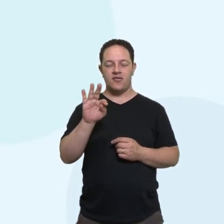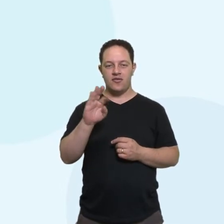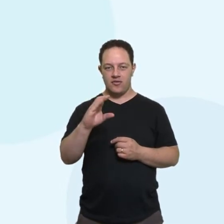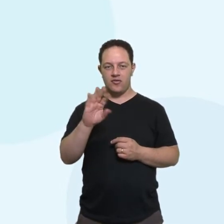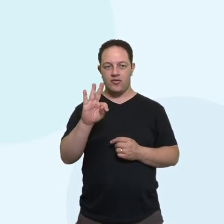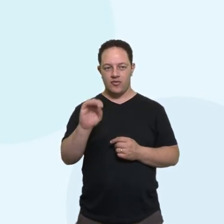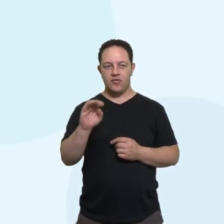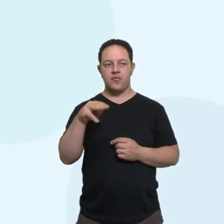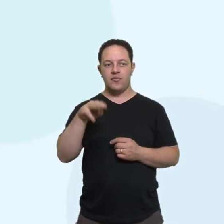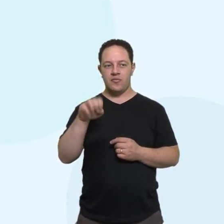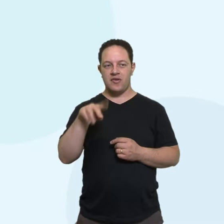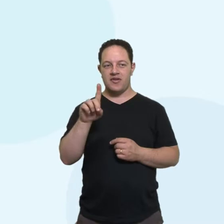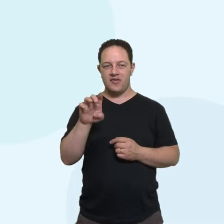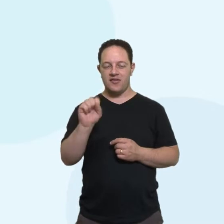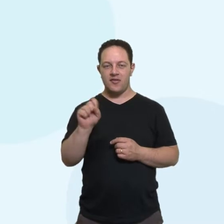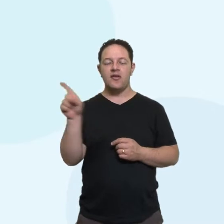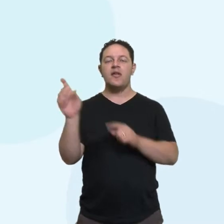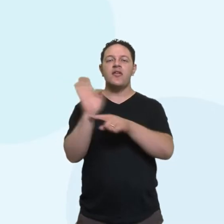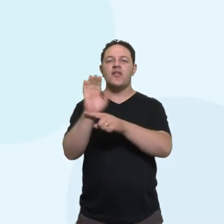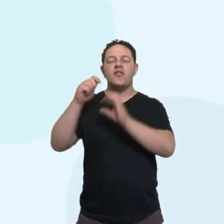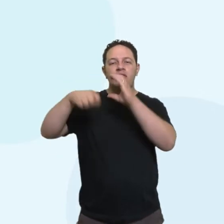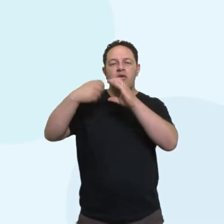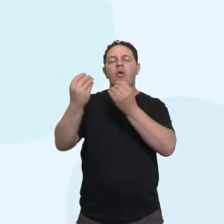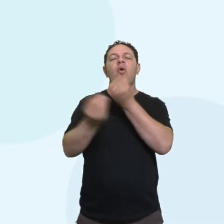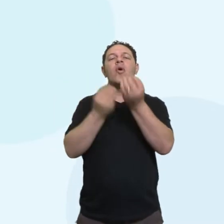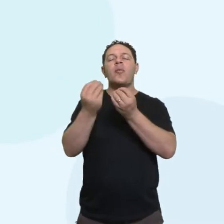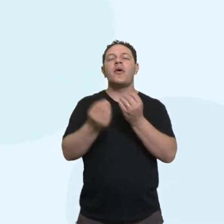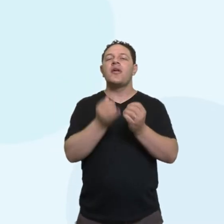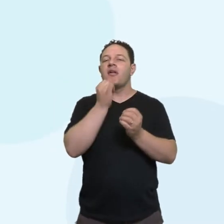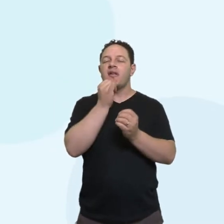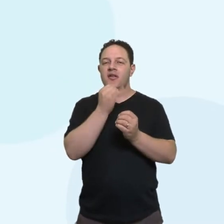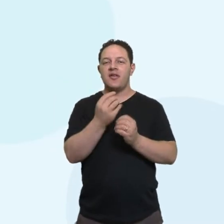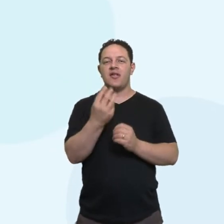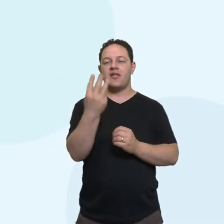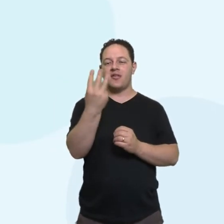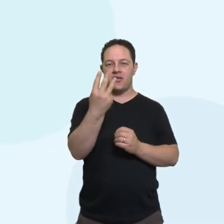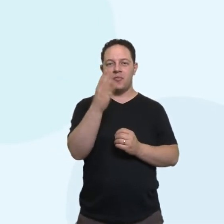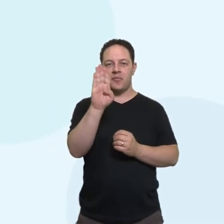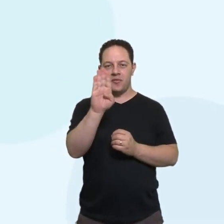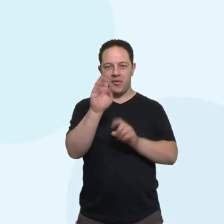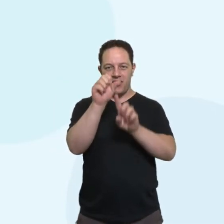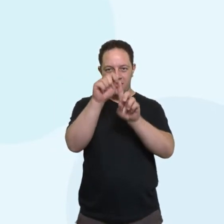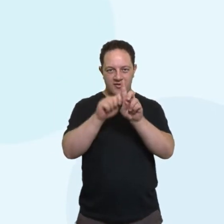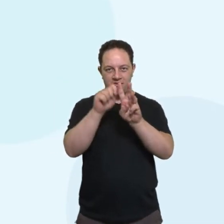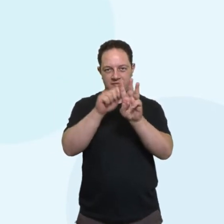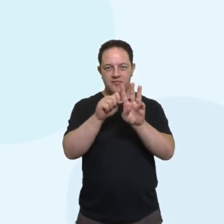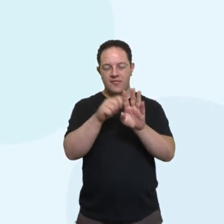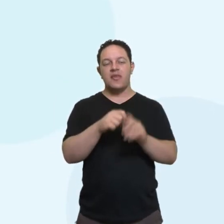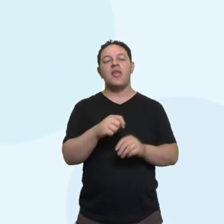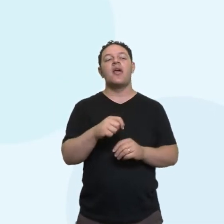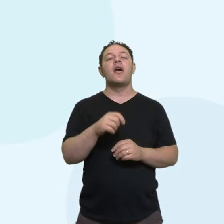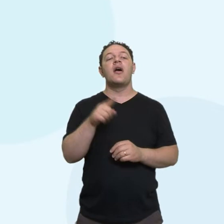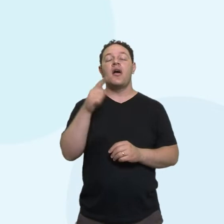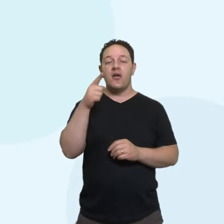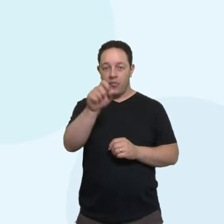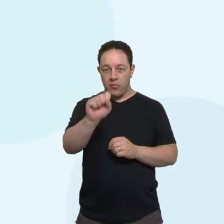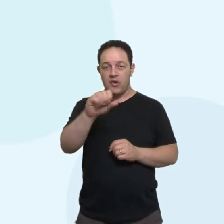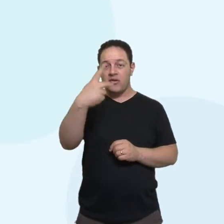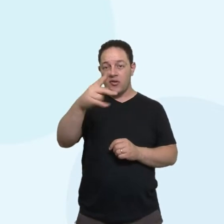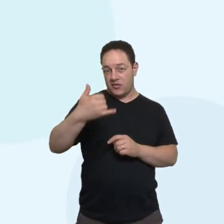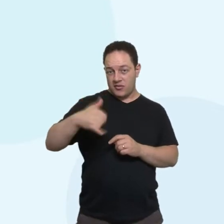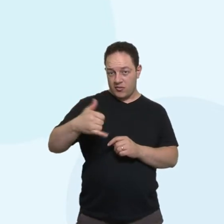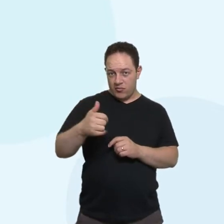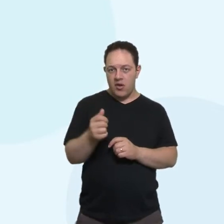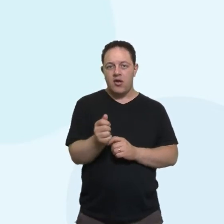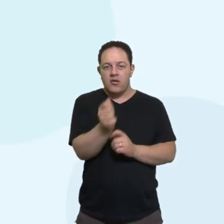classe do 3º bimestre Tá eu vou pedir gentilmente para que vocês apontem aí a câmera do celular não quer rico hoje